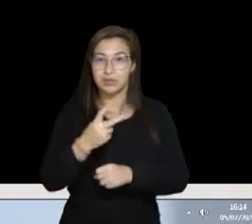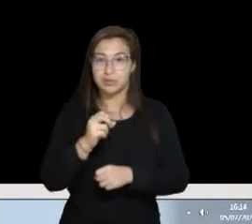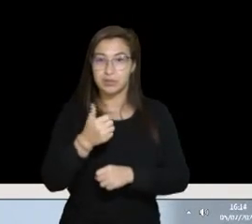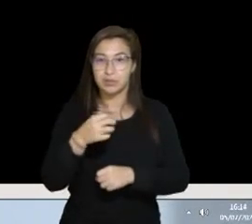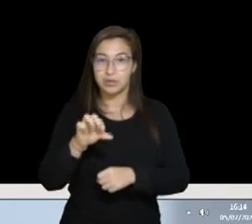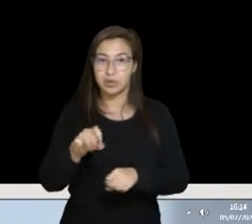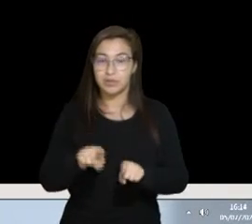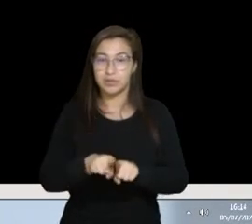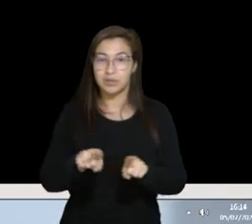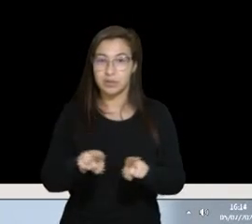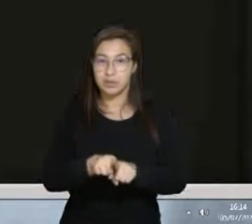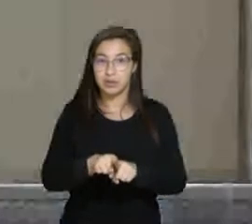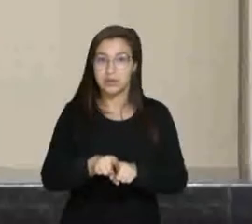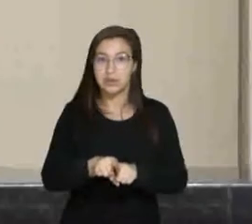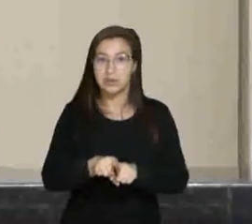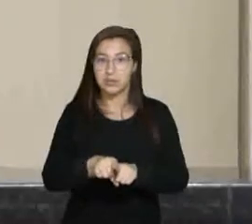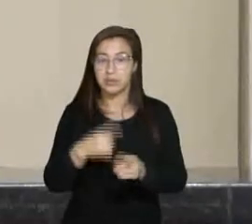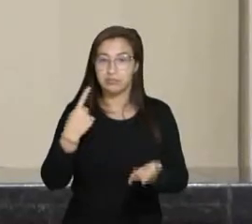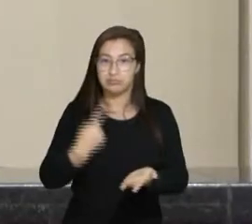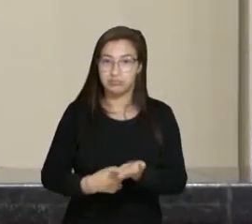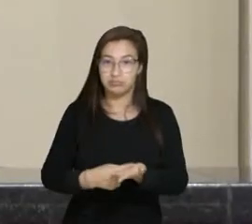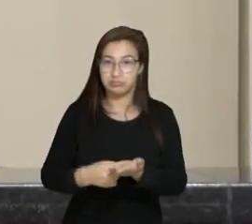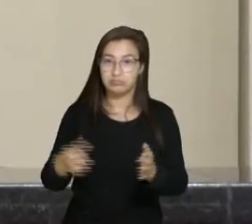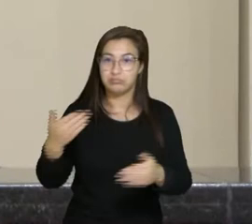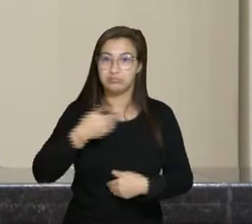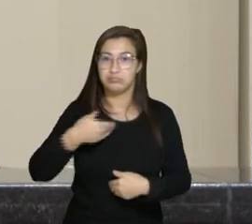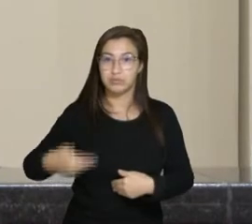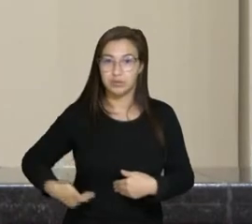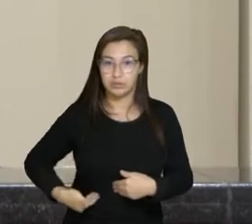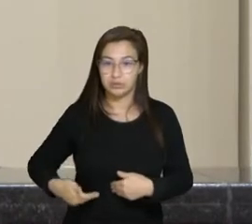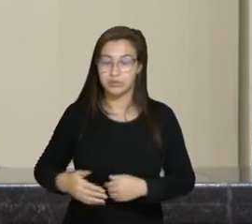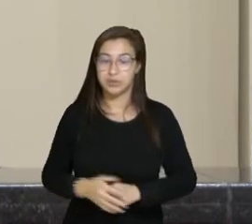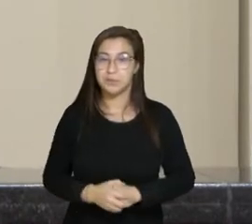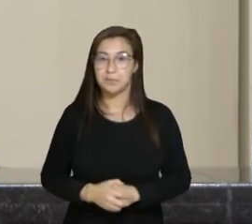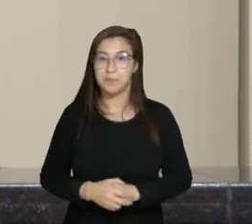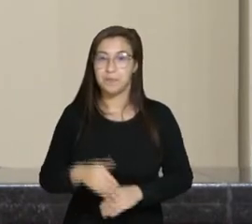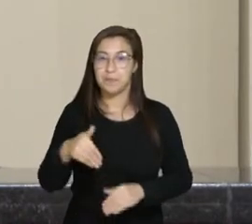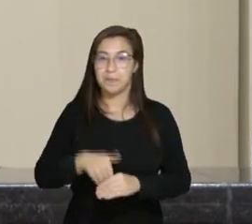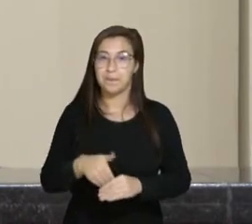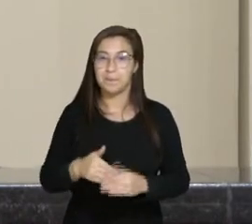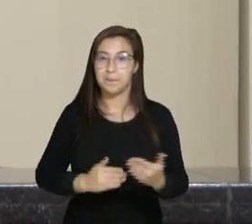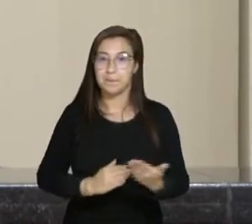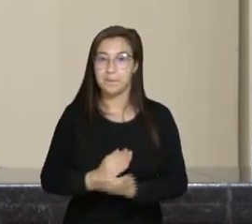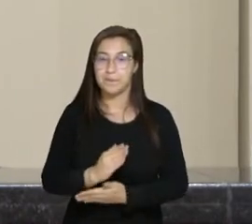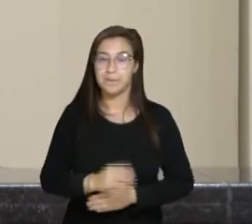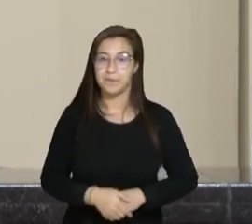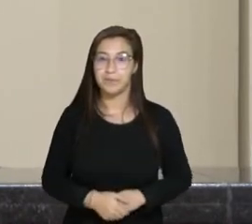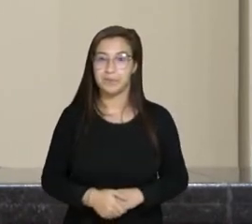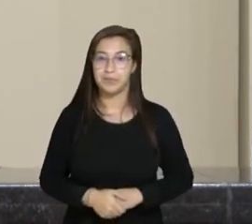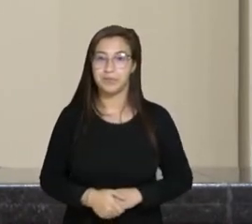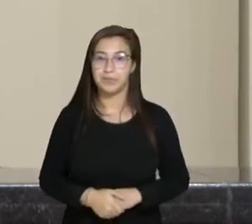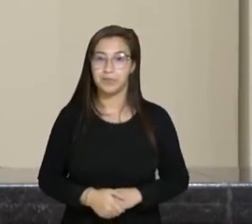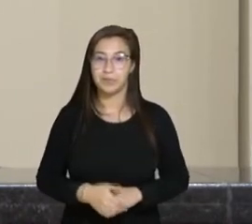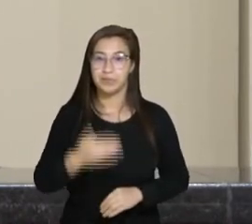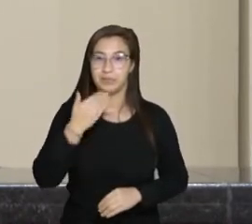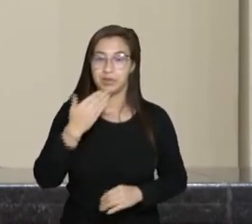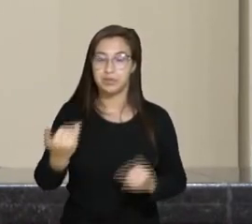com o referido município em discussão em votação aprovar